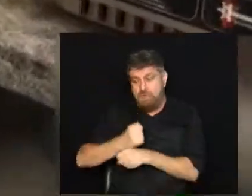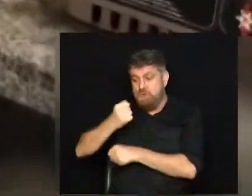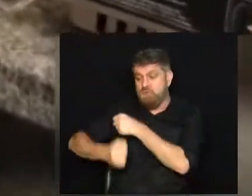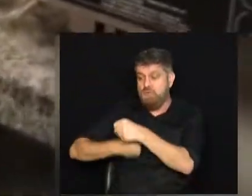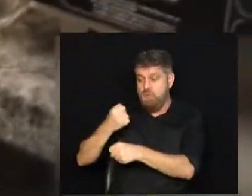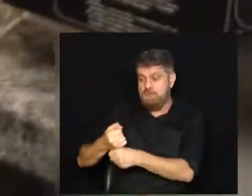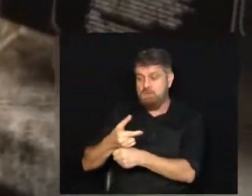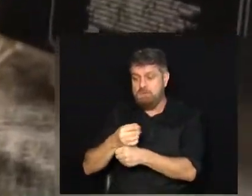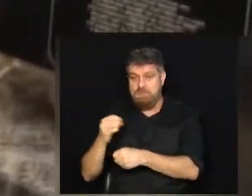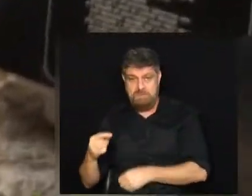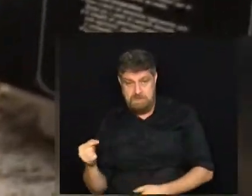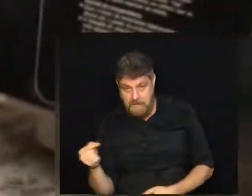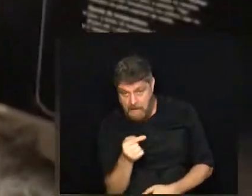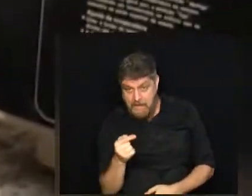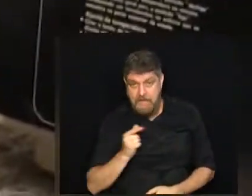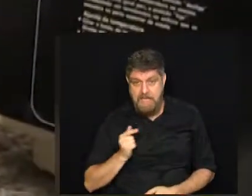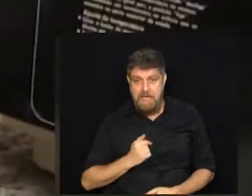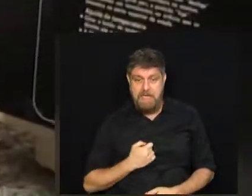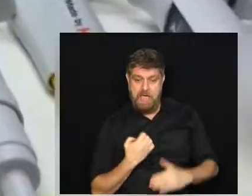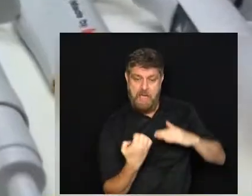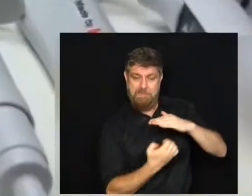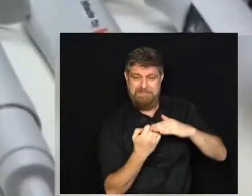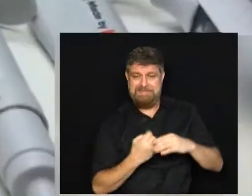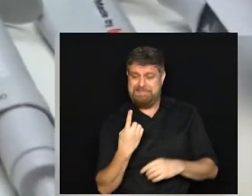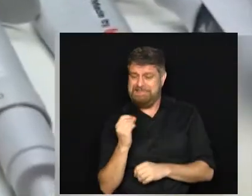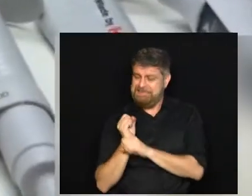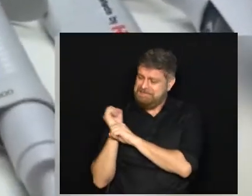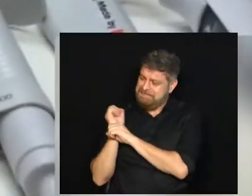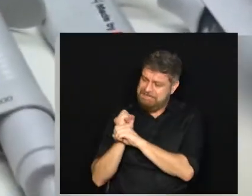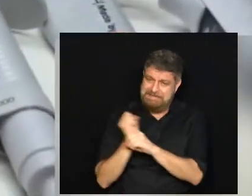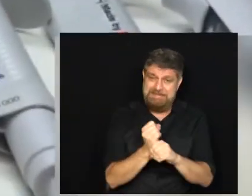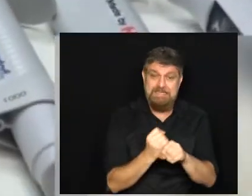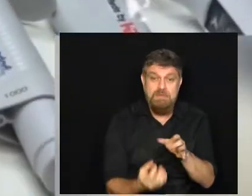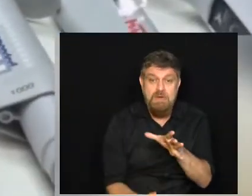A SUSEM é uma autarquia centenária, criada em